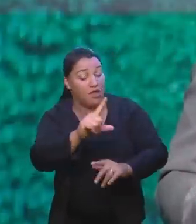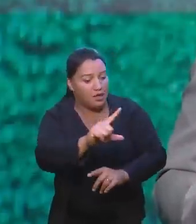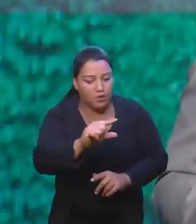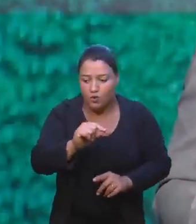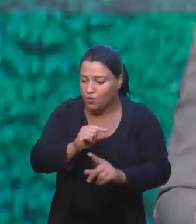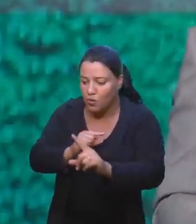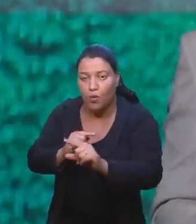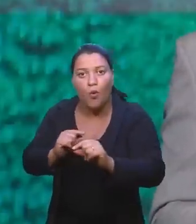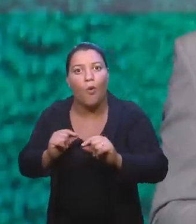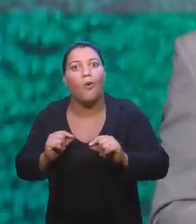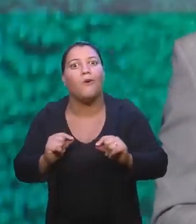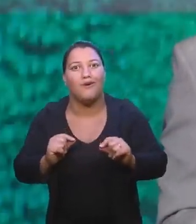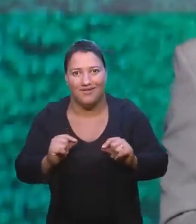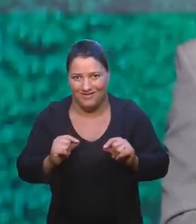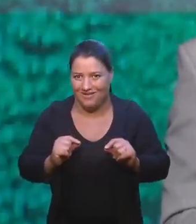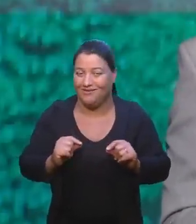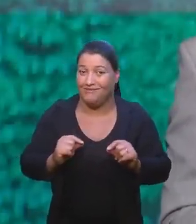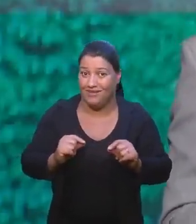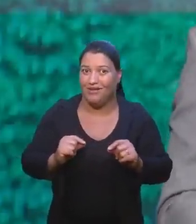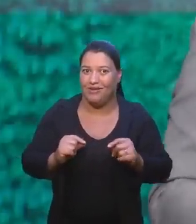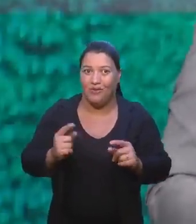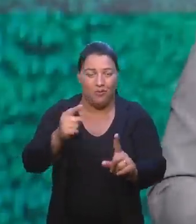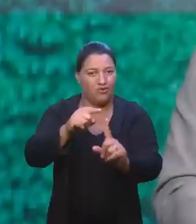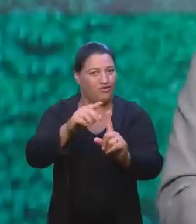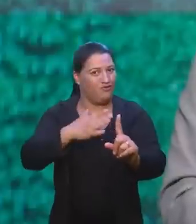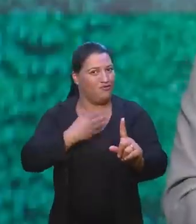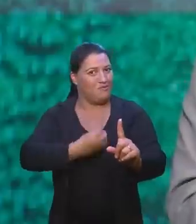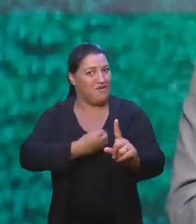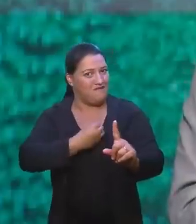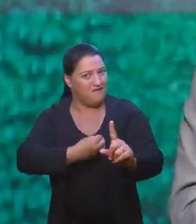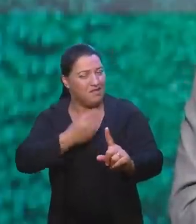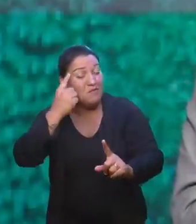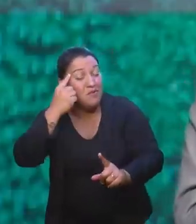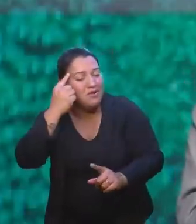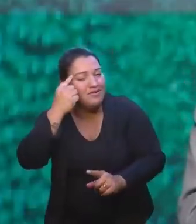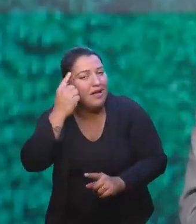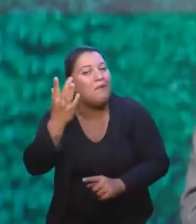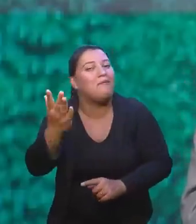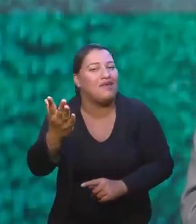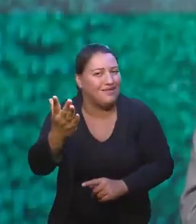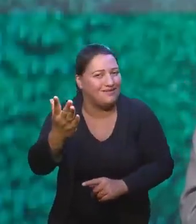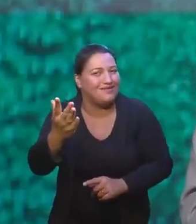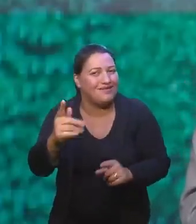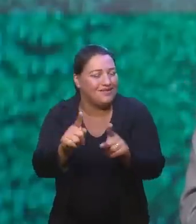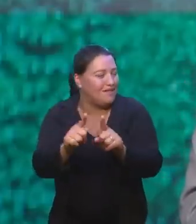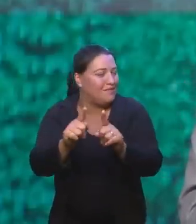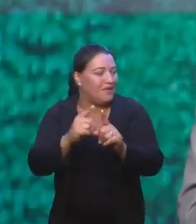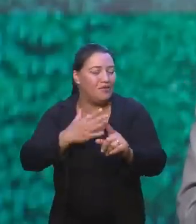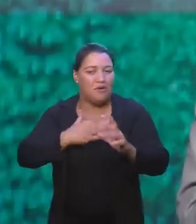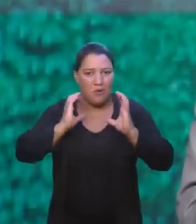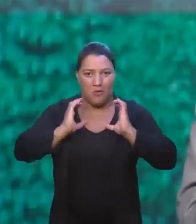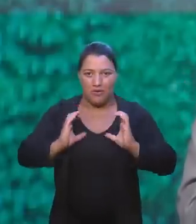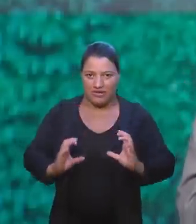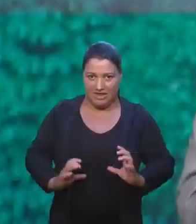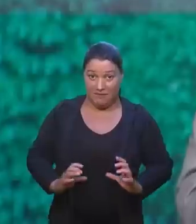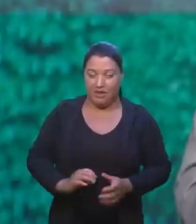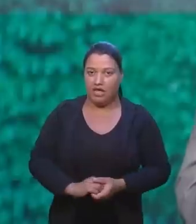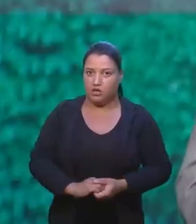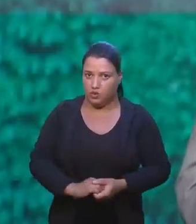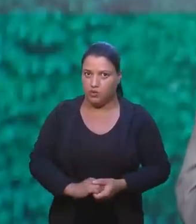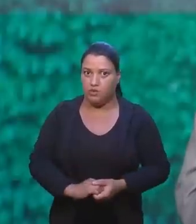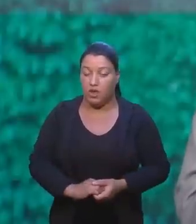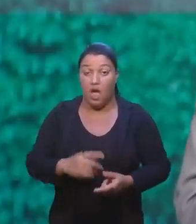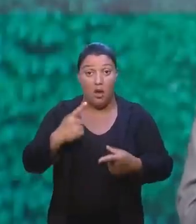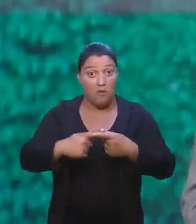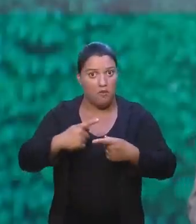escolhas, nos nossos ideais, nos nossos pensamentos, na nossa conduta. De forma que, quando